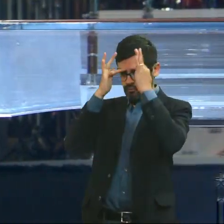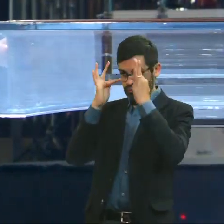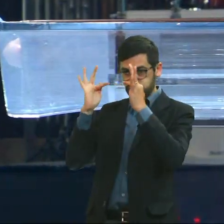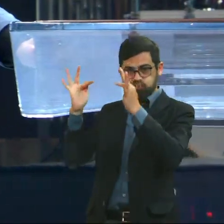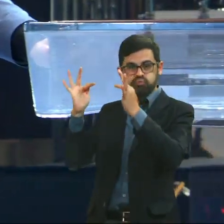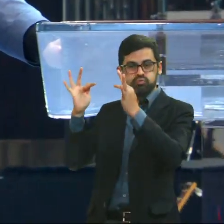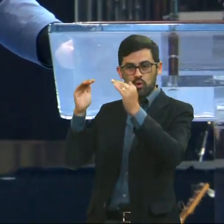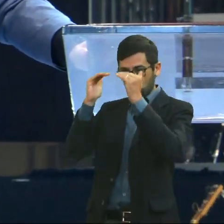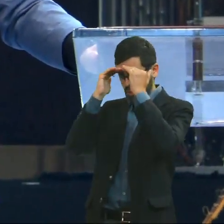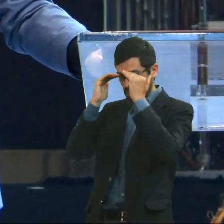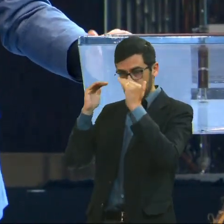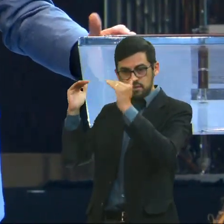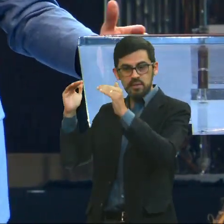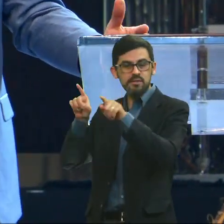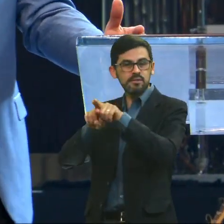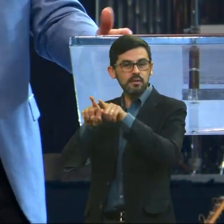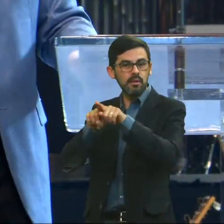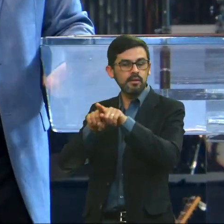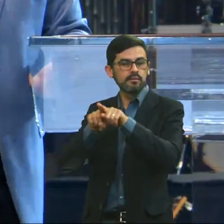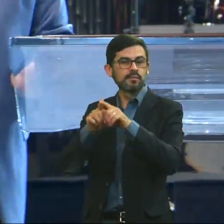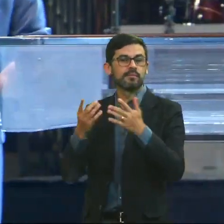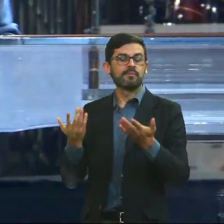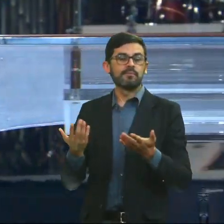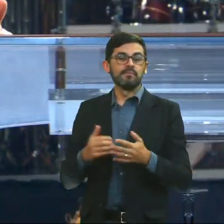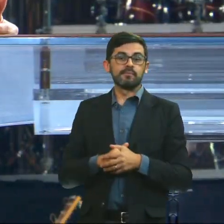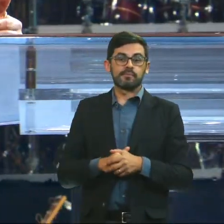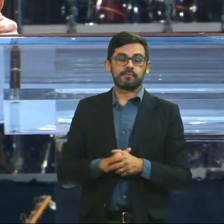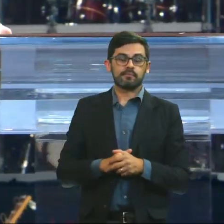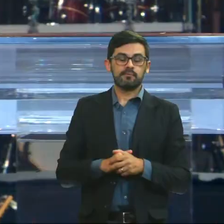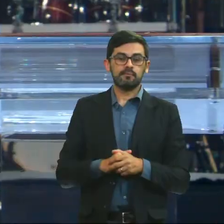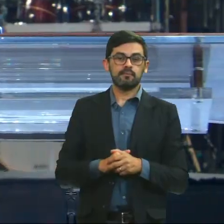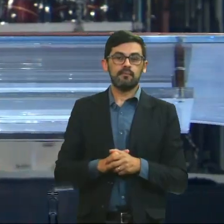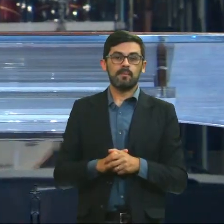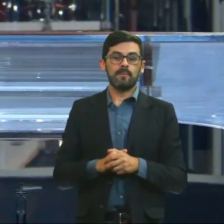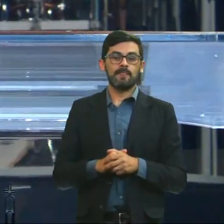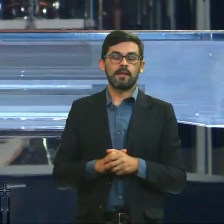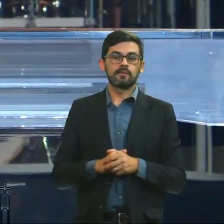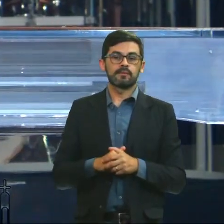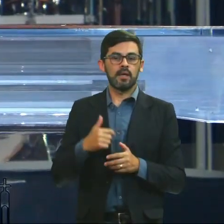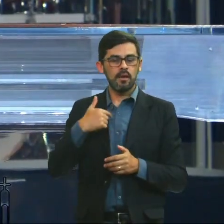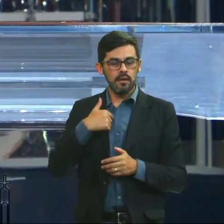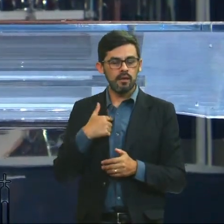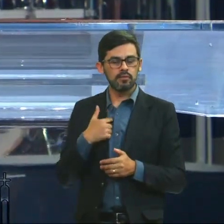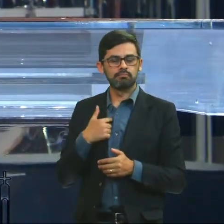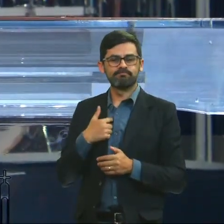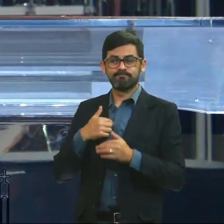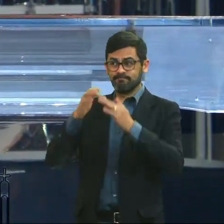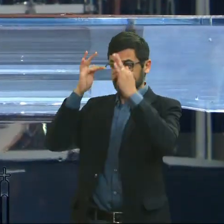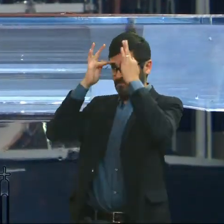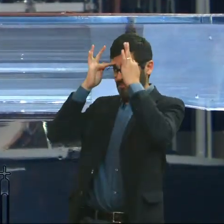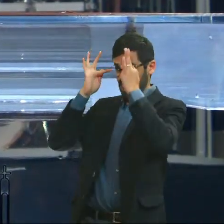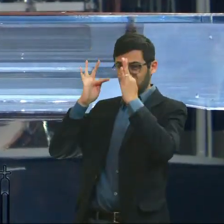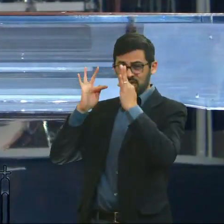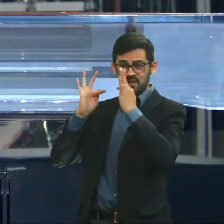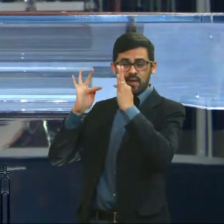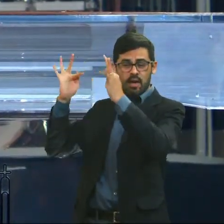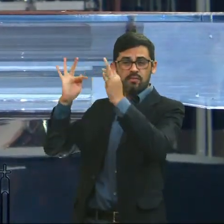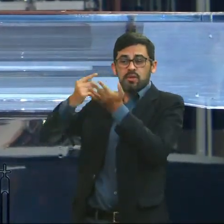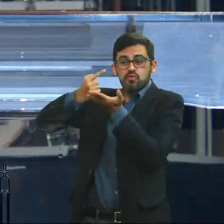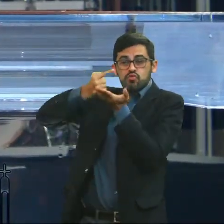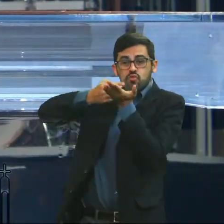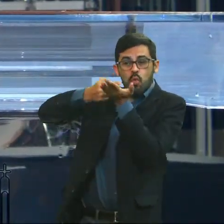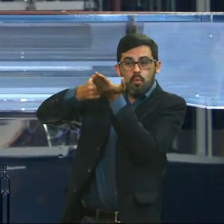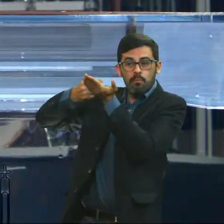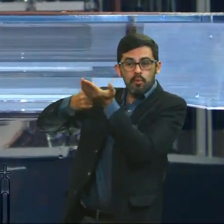traduz assim, lealdade. O que é? É quando eu me mantenho fiel aos